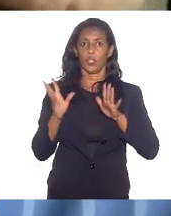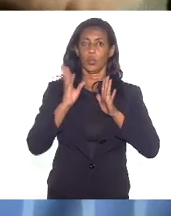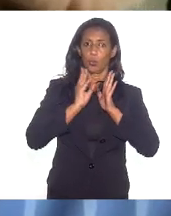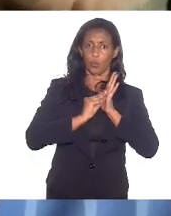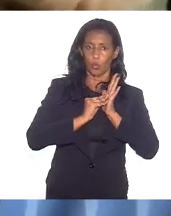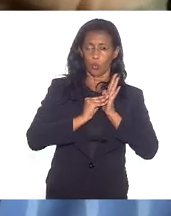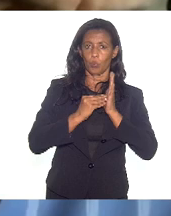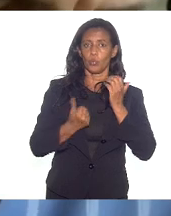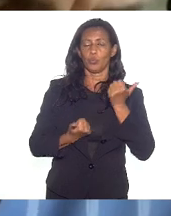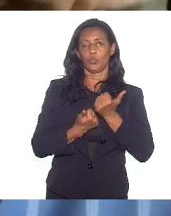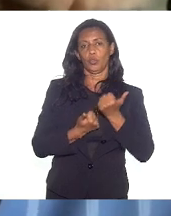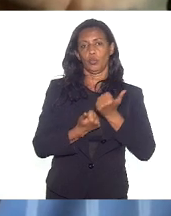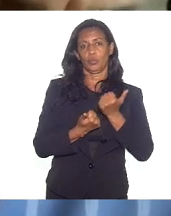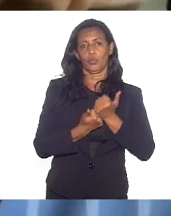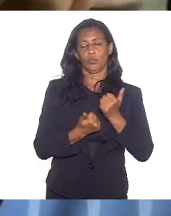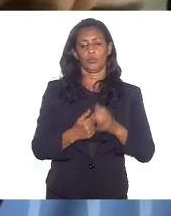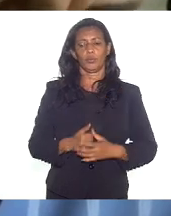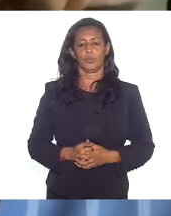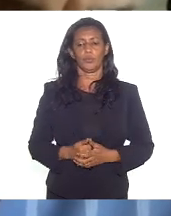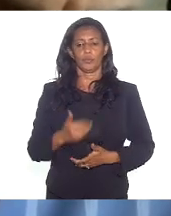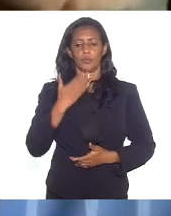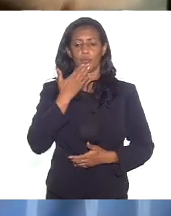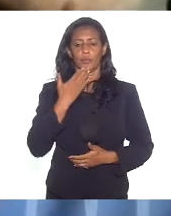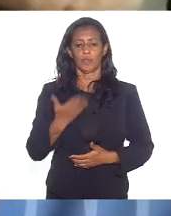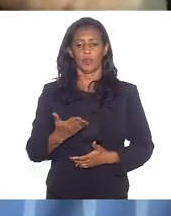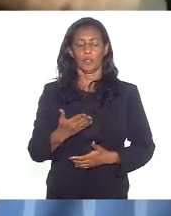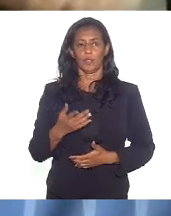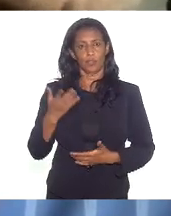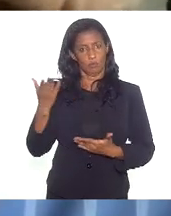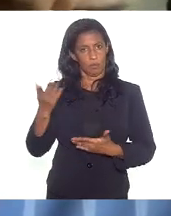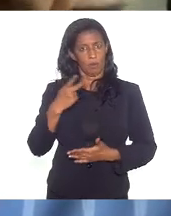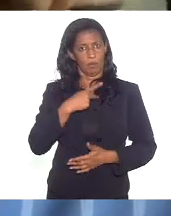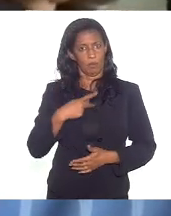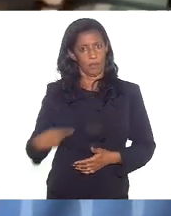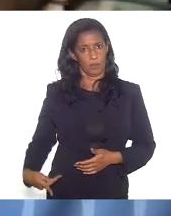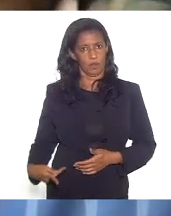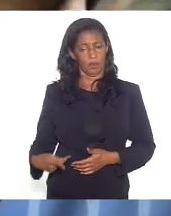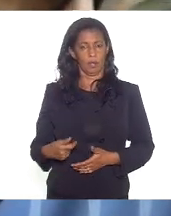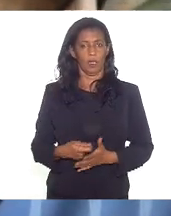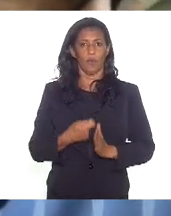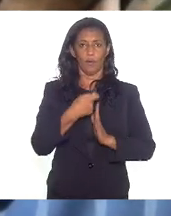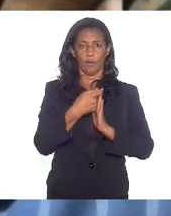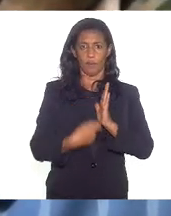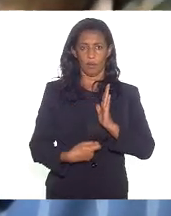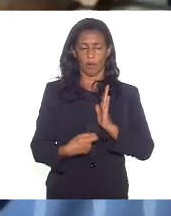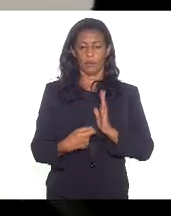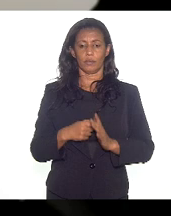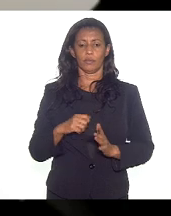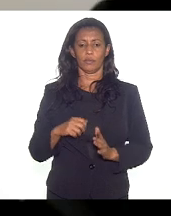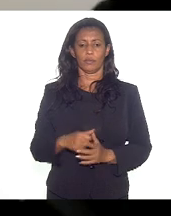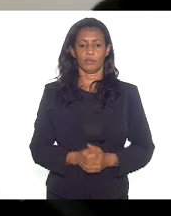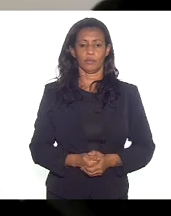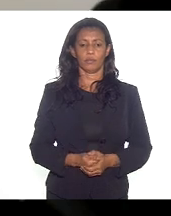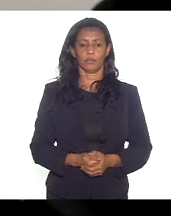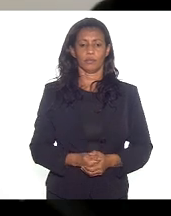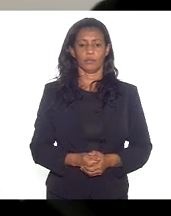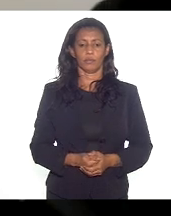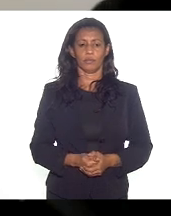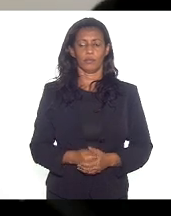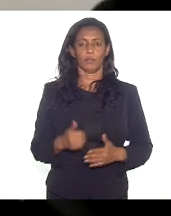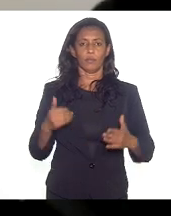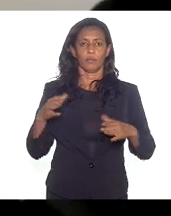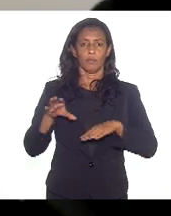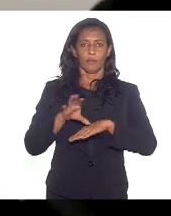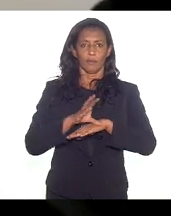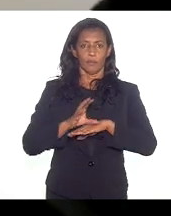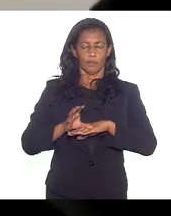por substitutivo e pedindo a Vossa Excelência a forma final de redação. Que a presidência defere. Pela Comissão